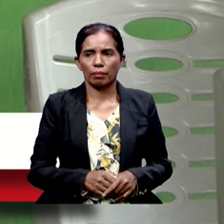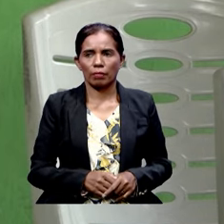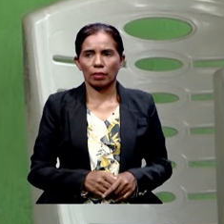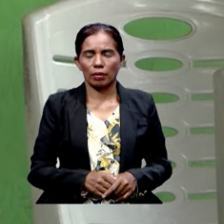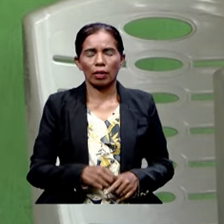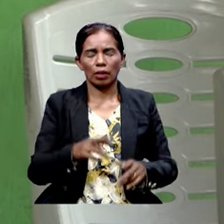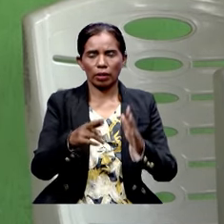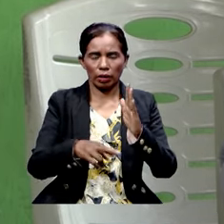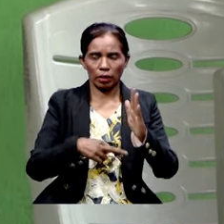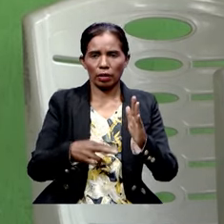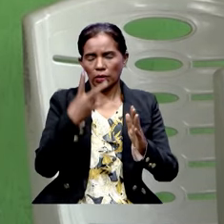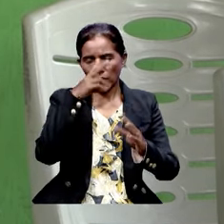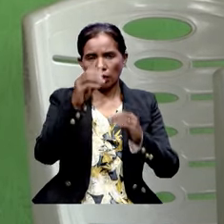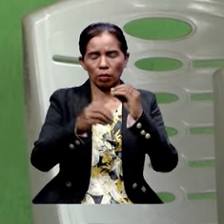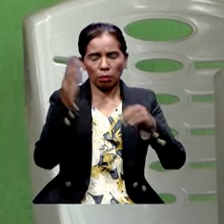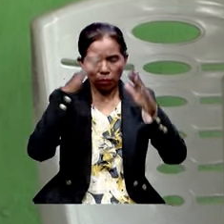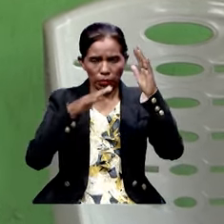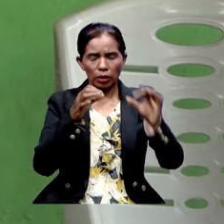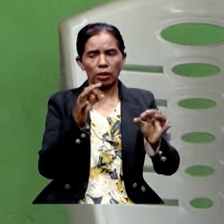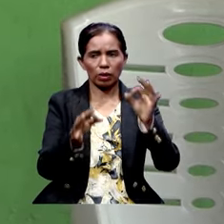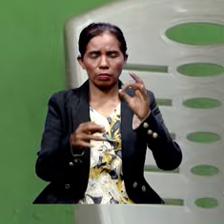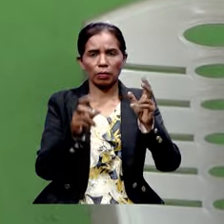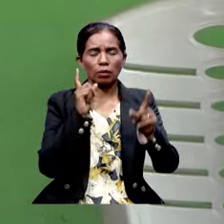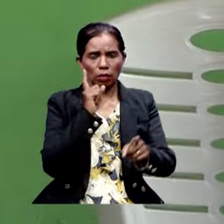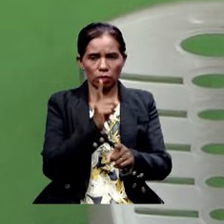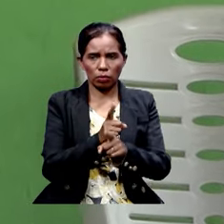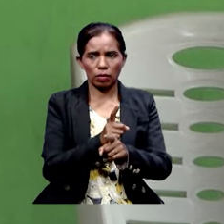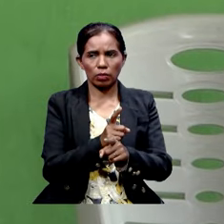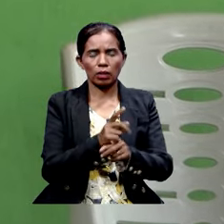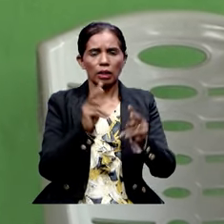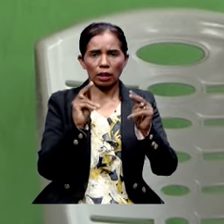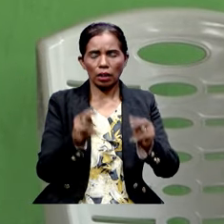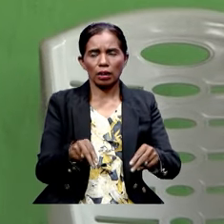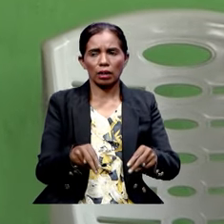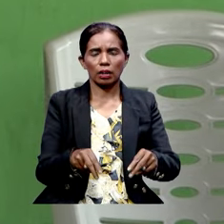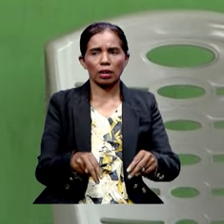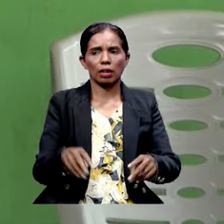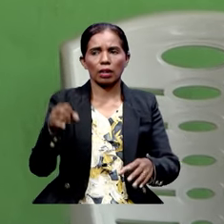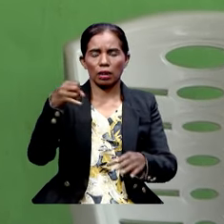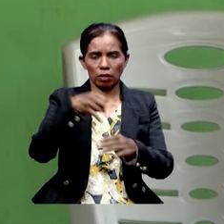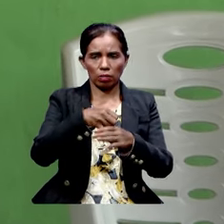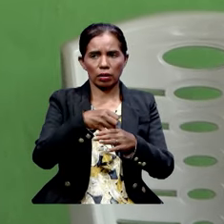Medida ira a tu resolve problema né se carek necessário tem que incluir